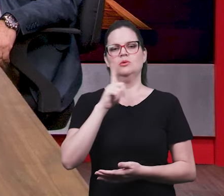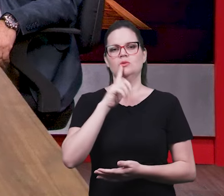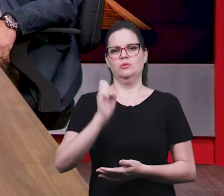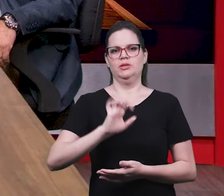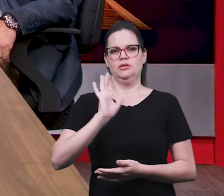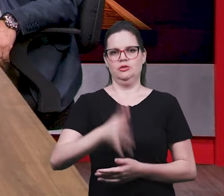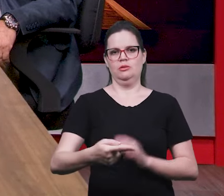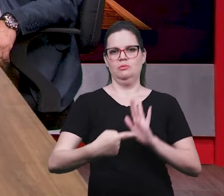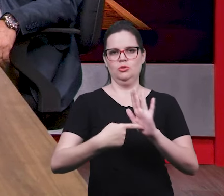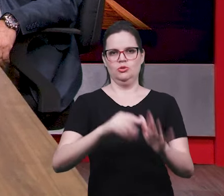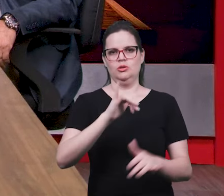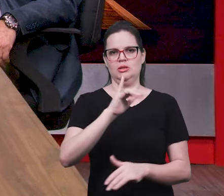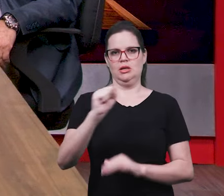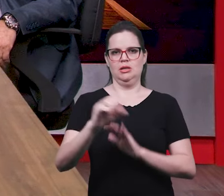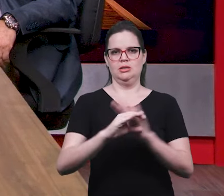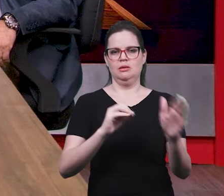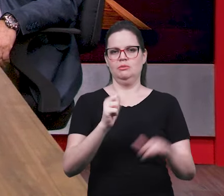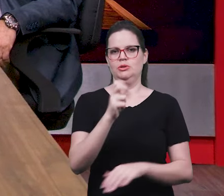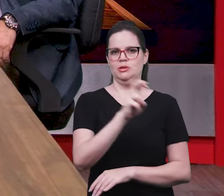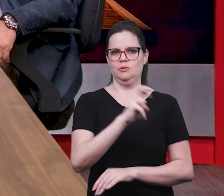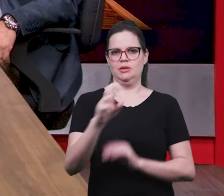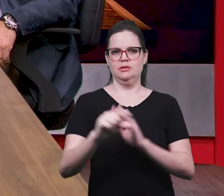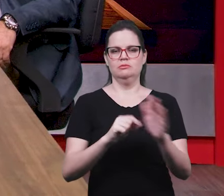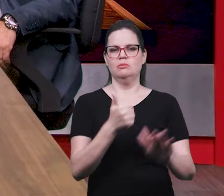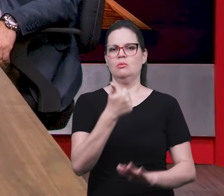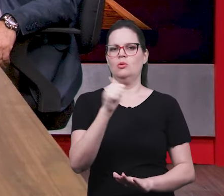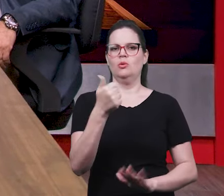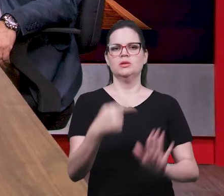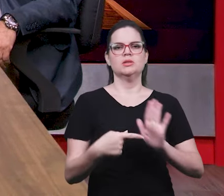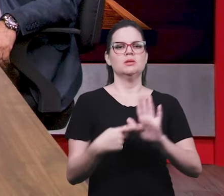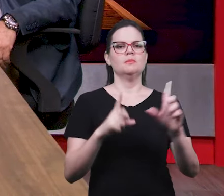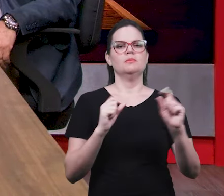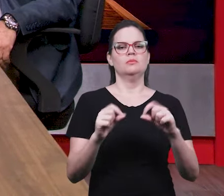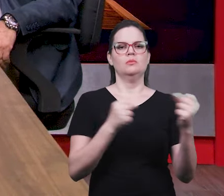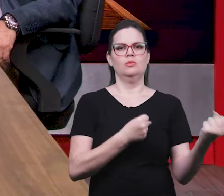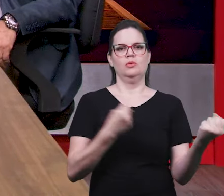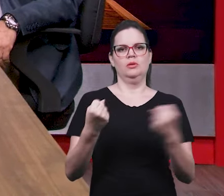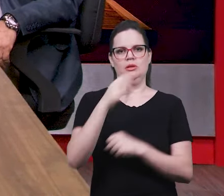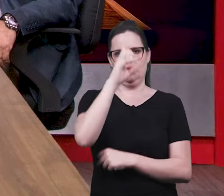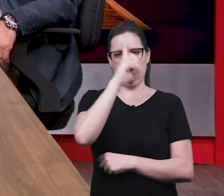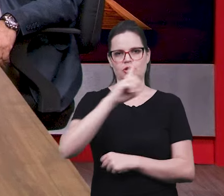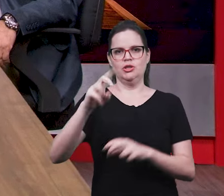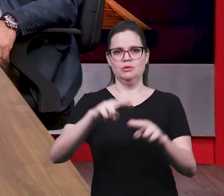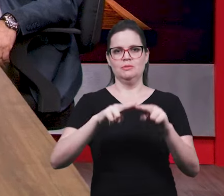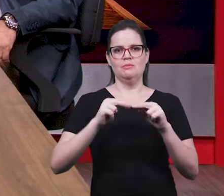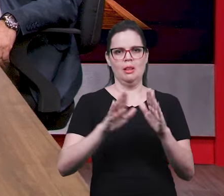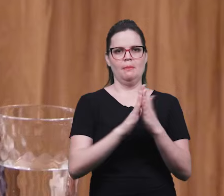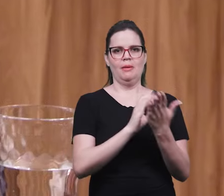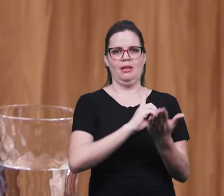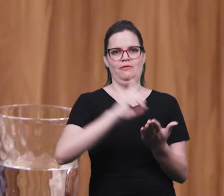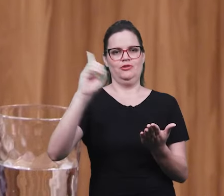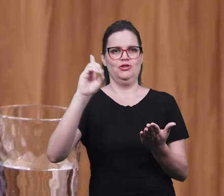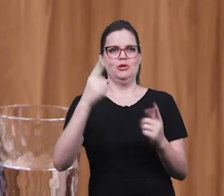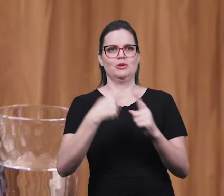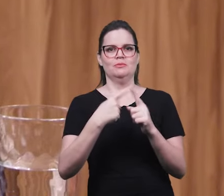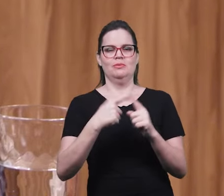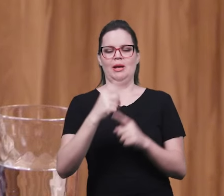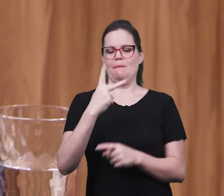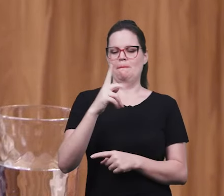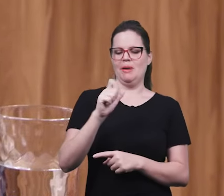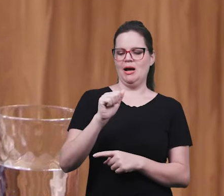Isaías capítulo 55, verso 11, já mostrava ali o poder de Deus pela palavra. Não volta vazio,